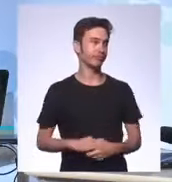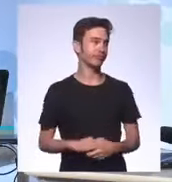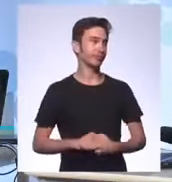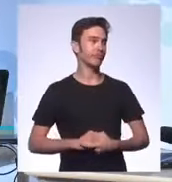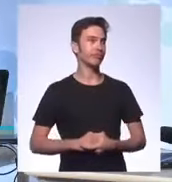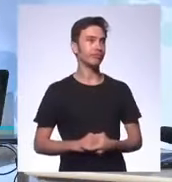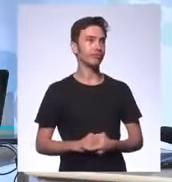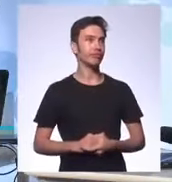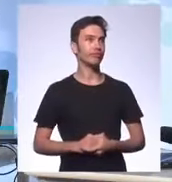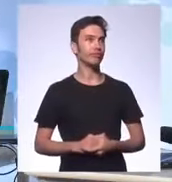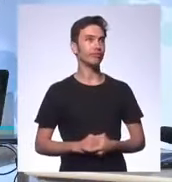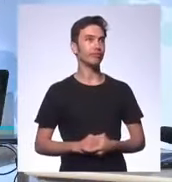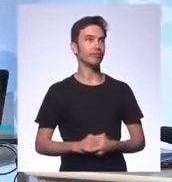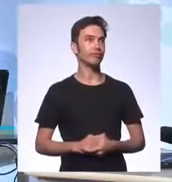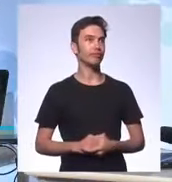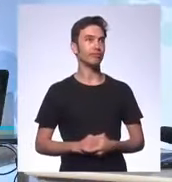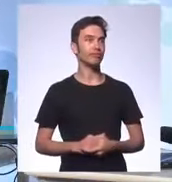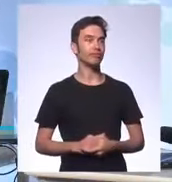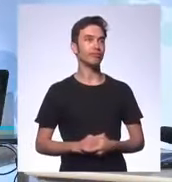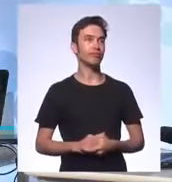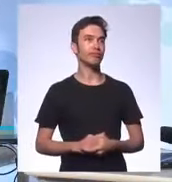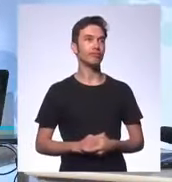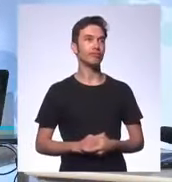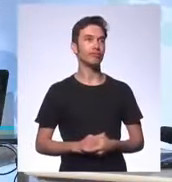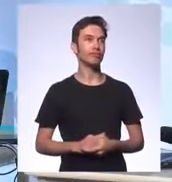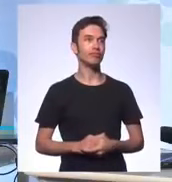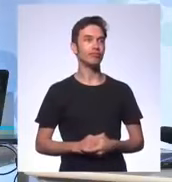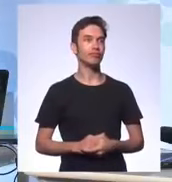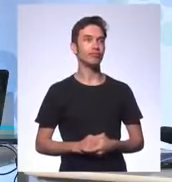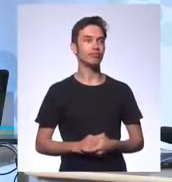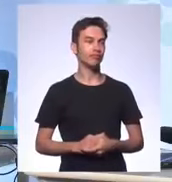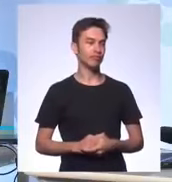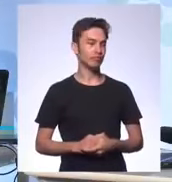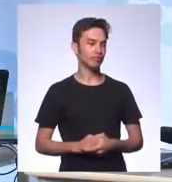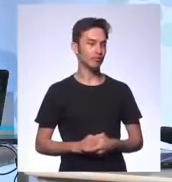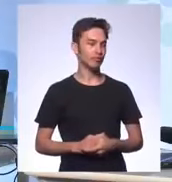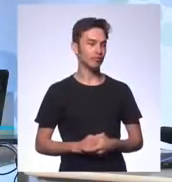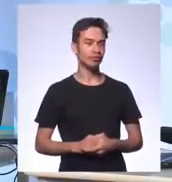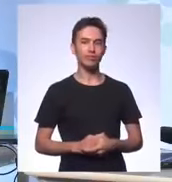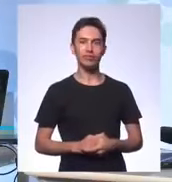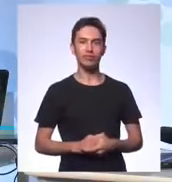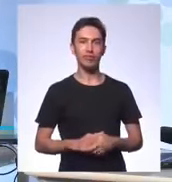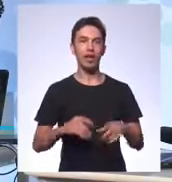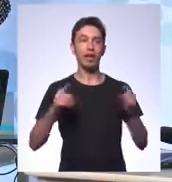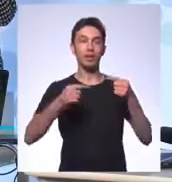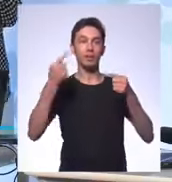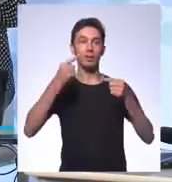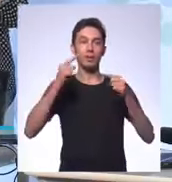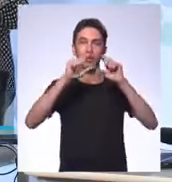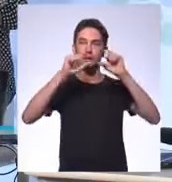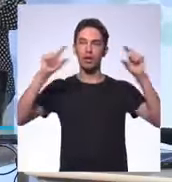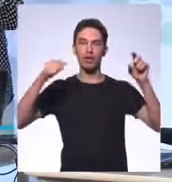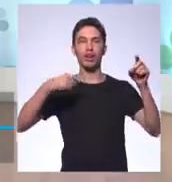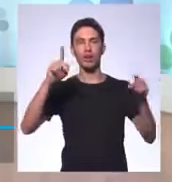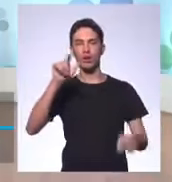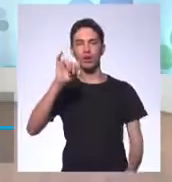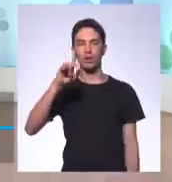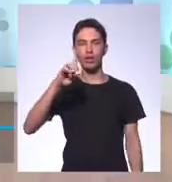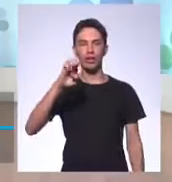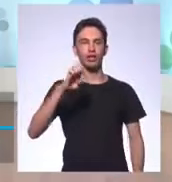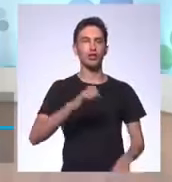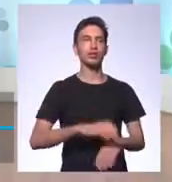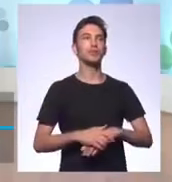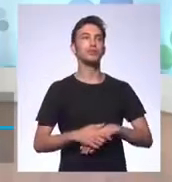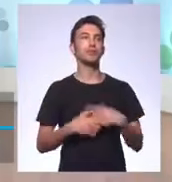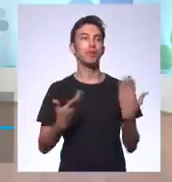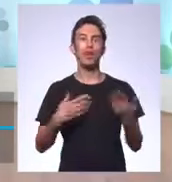a notícia, e aí vocês dão um print lá, e o primeiro parágrafo vai ser o lead, ok? Elaine, o que